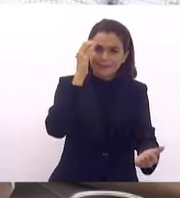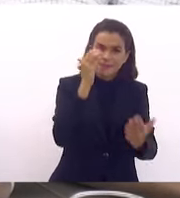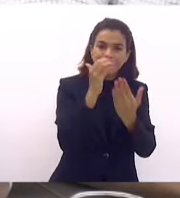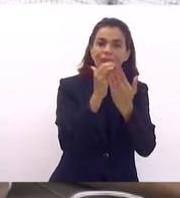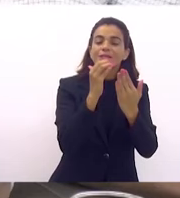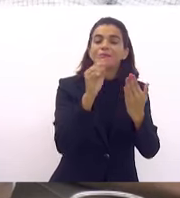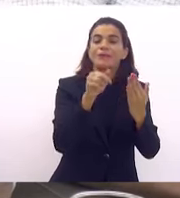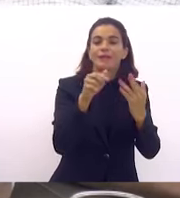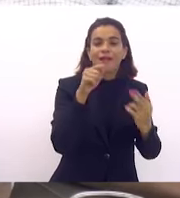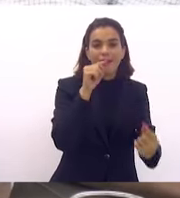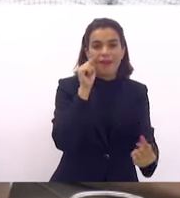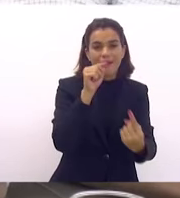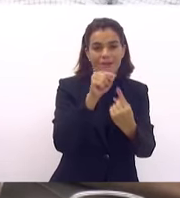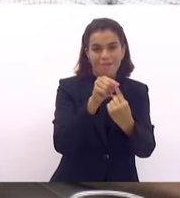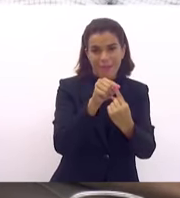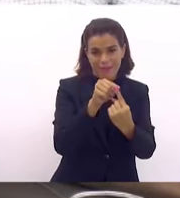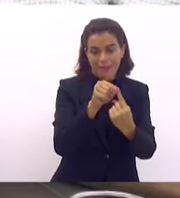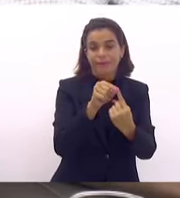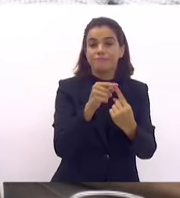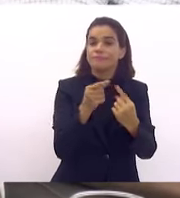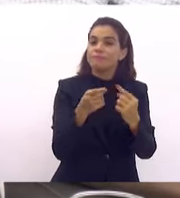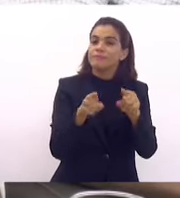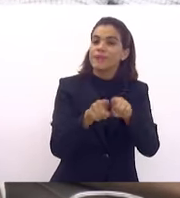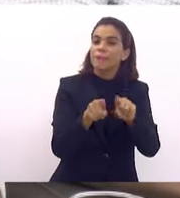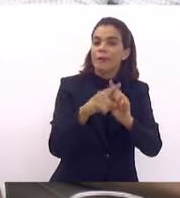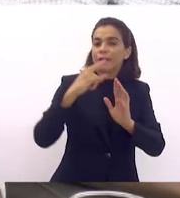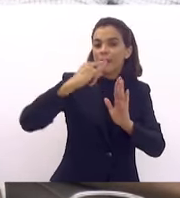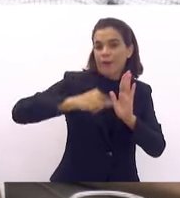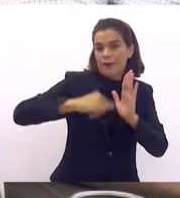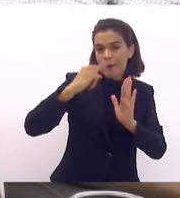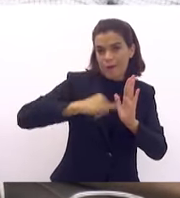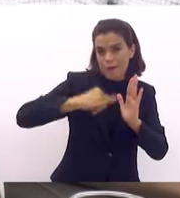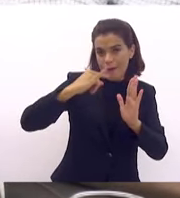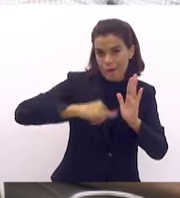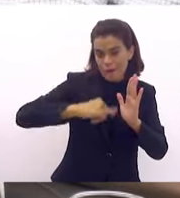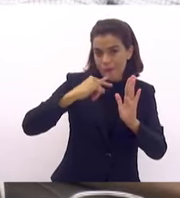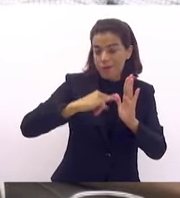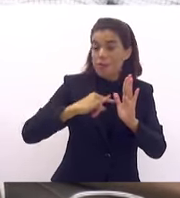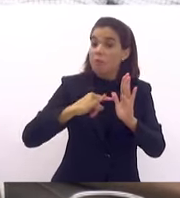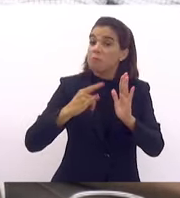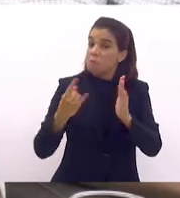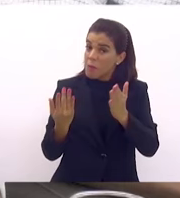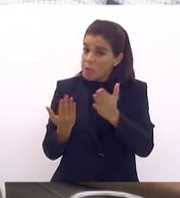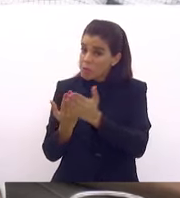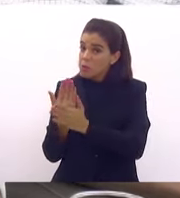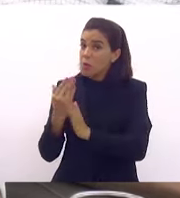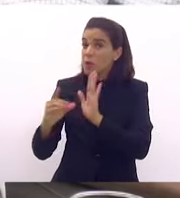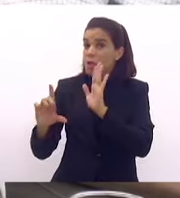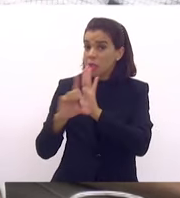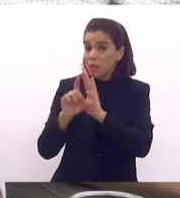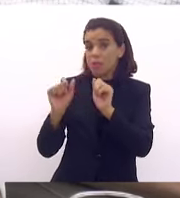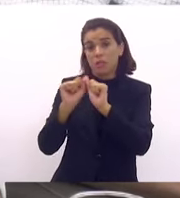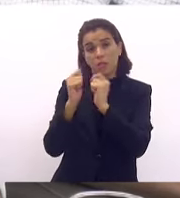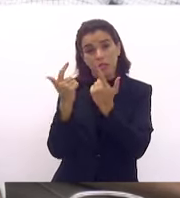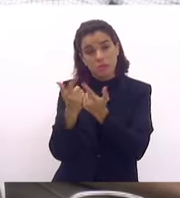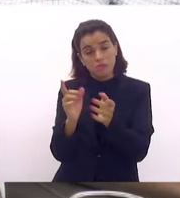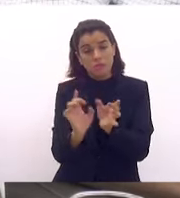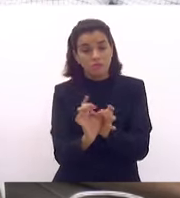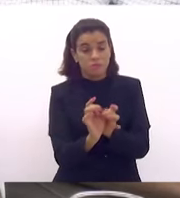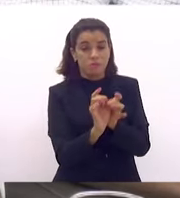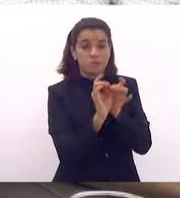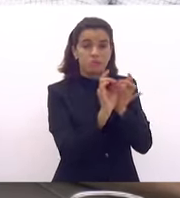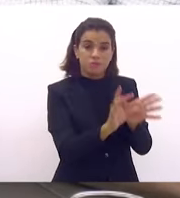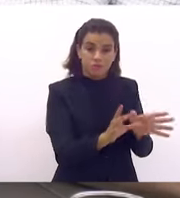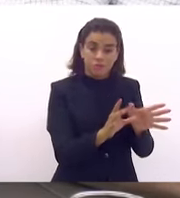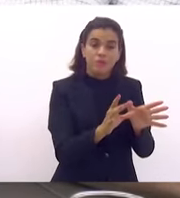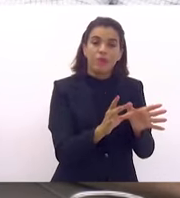influísse até na tarifa. Né? Então, isso foi feito. Foi aprovada uma lei na LERJ autorizando a